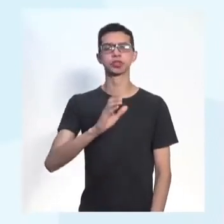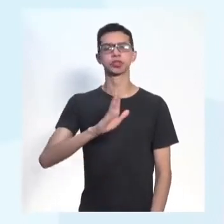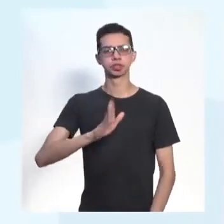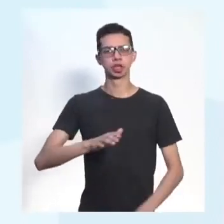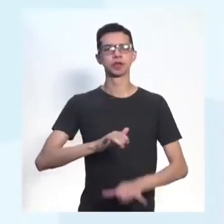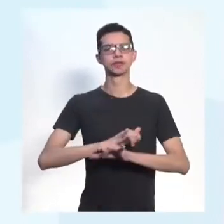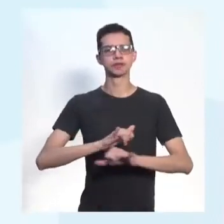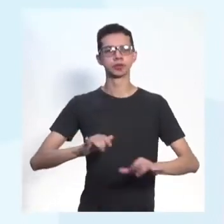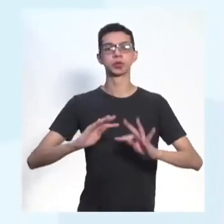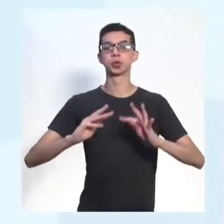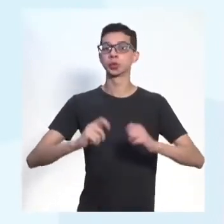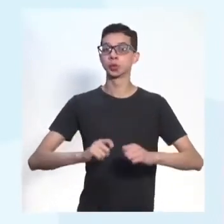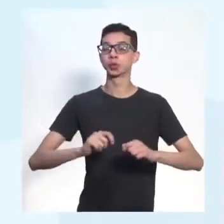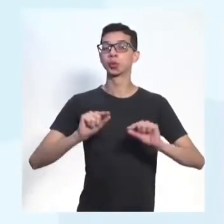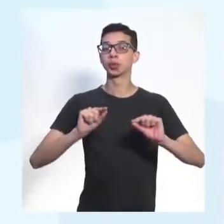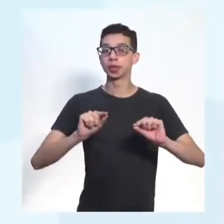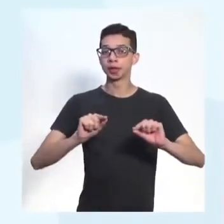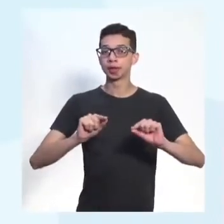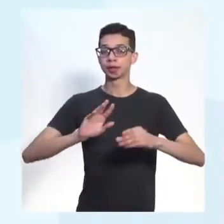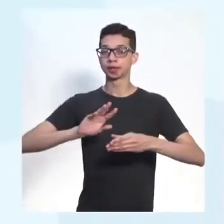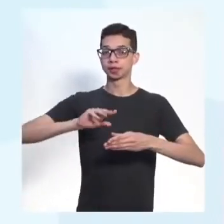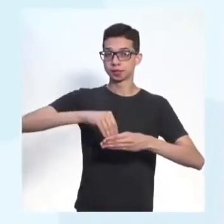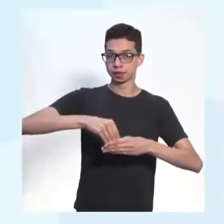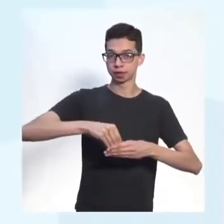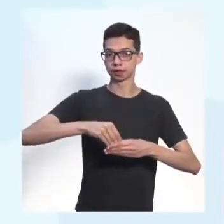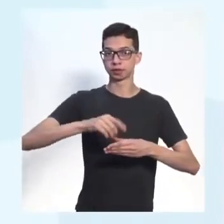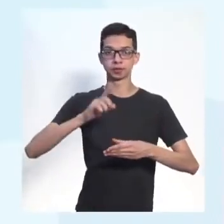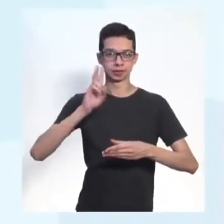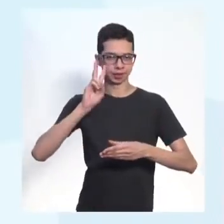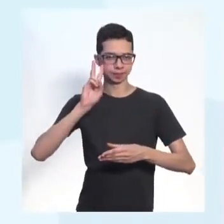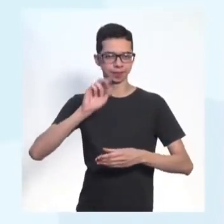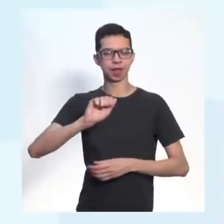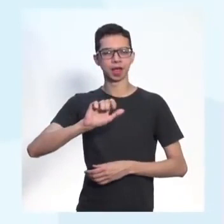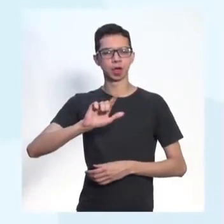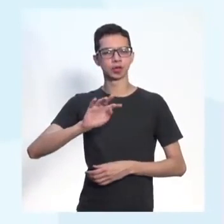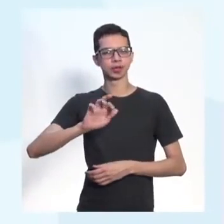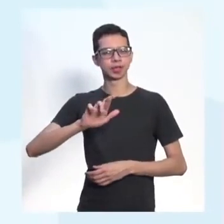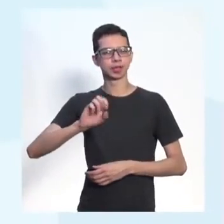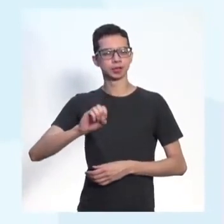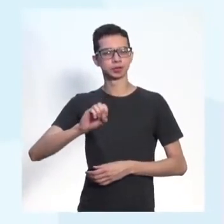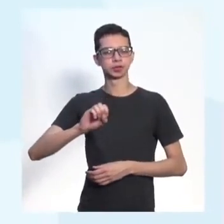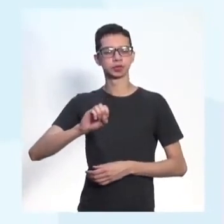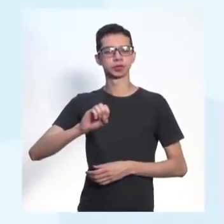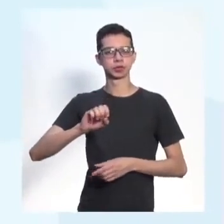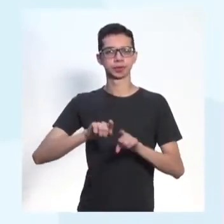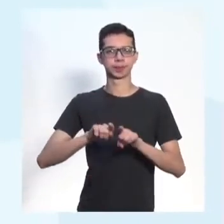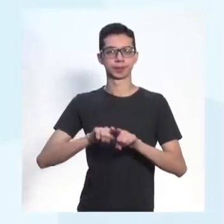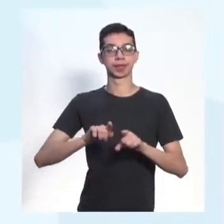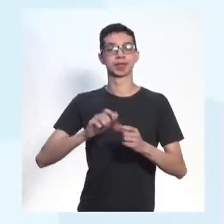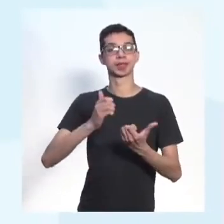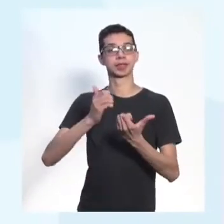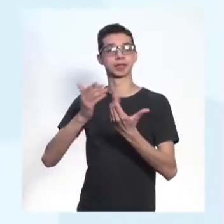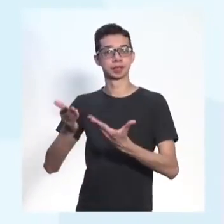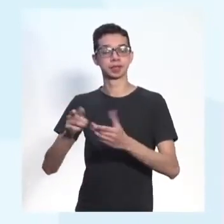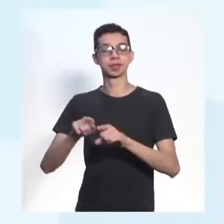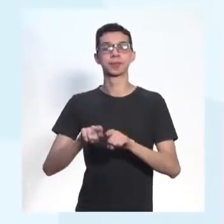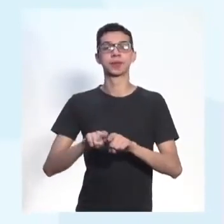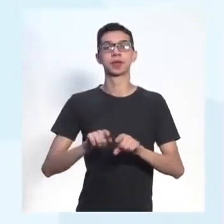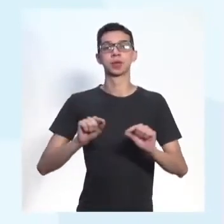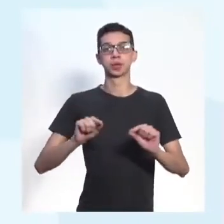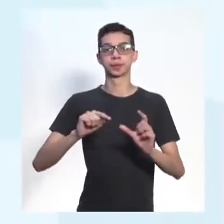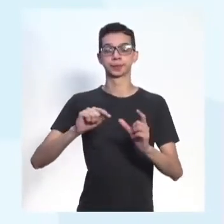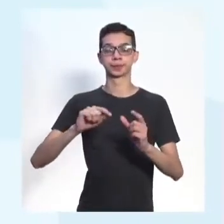correspondente, interno e externo, interno alterno. Alterno interno, alterno externo. Oposto pelo